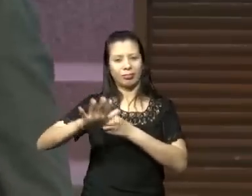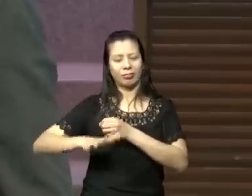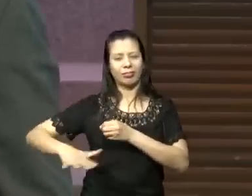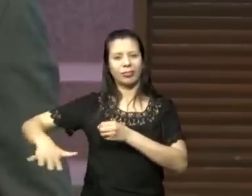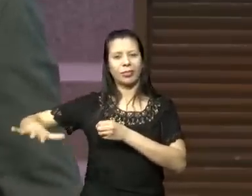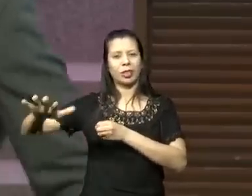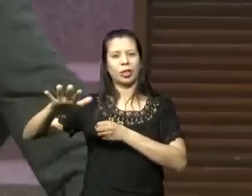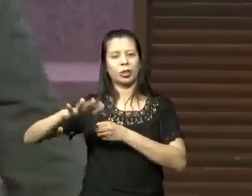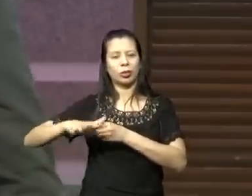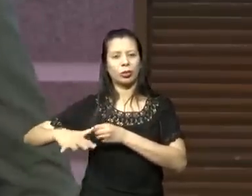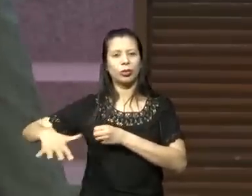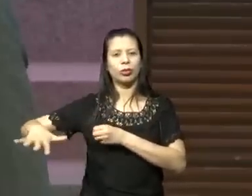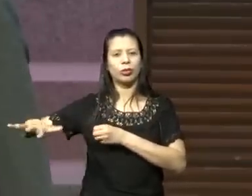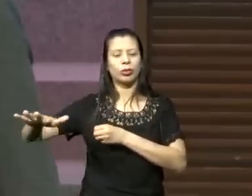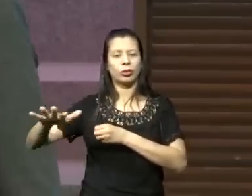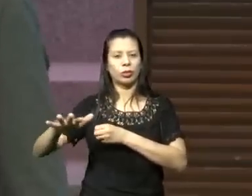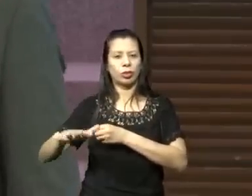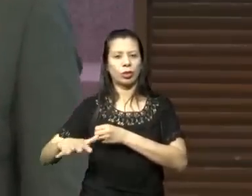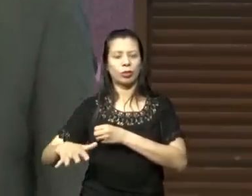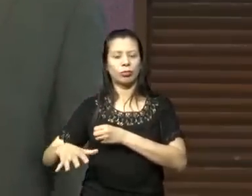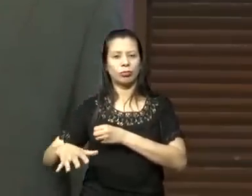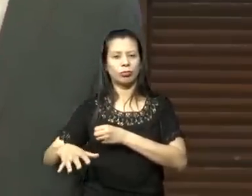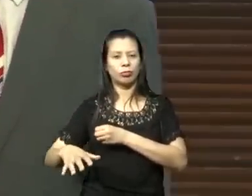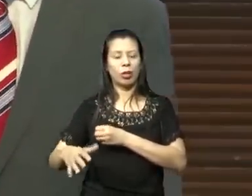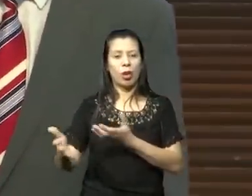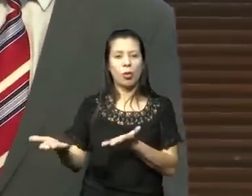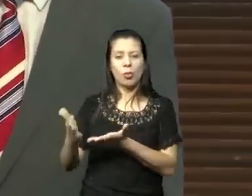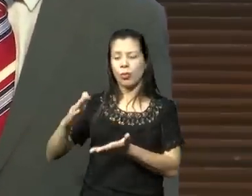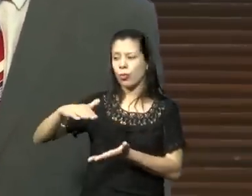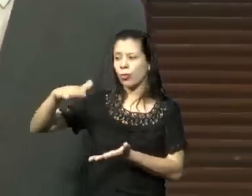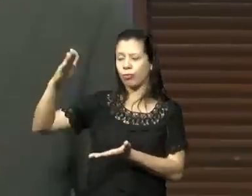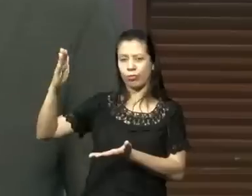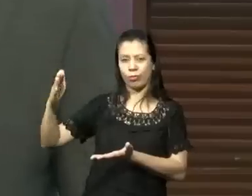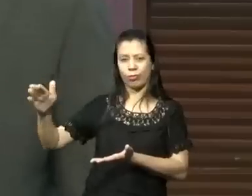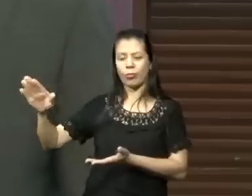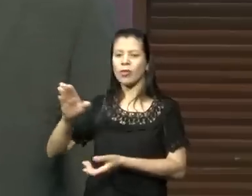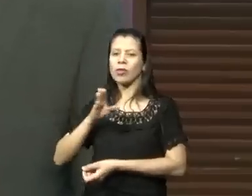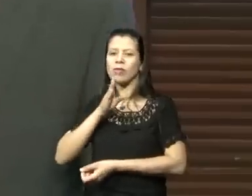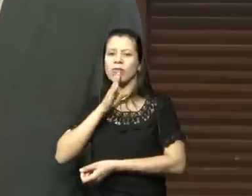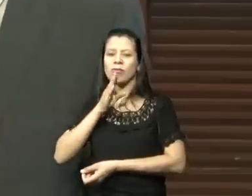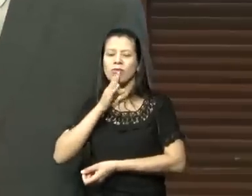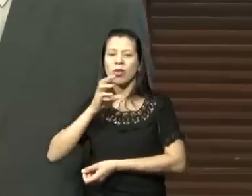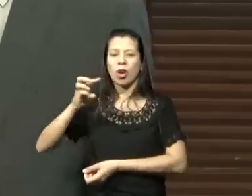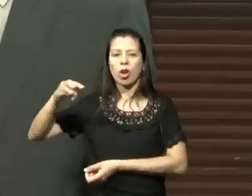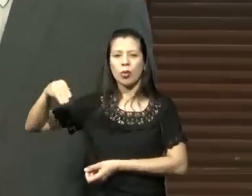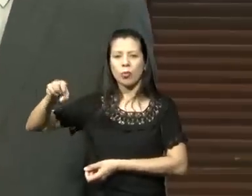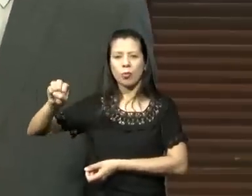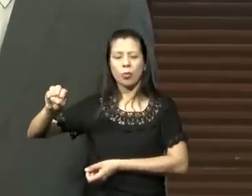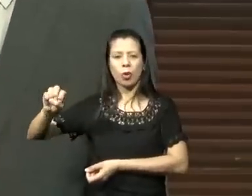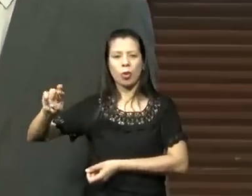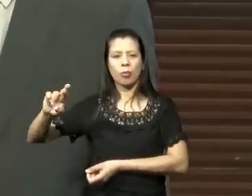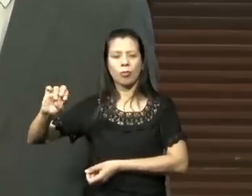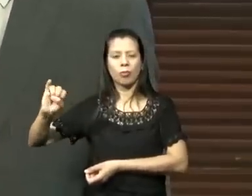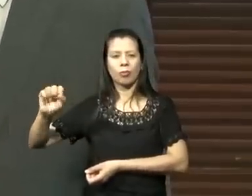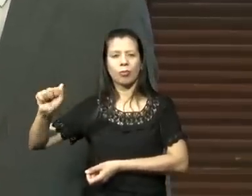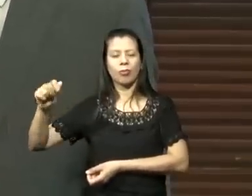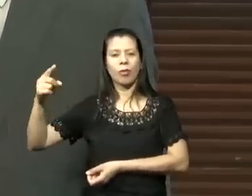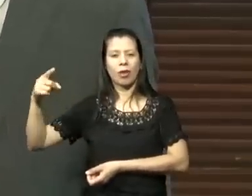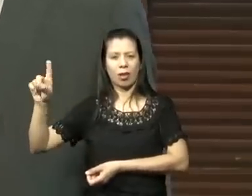a Noroeste estava um monte mais tarde conhecido como gogota ou Calvário lugar da caveira